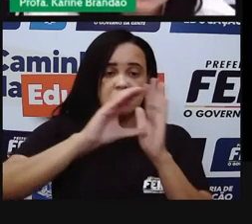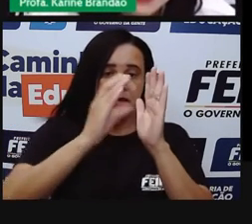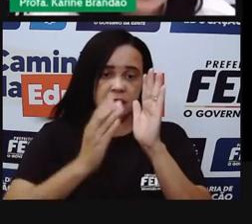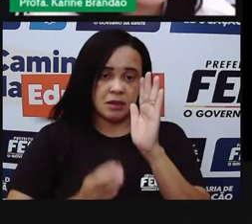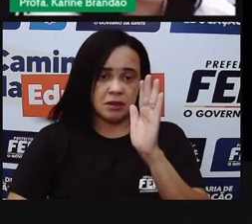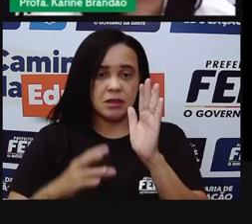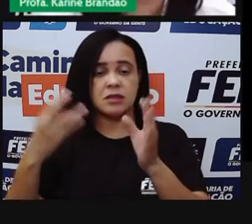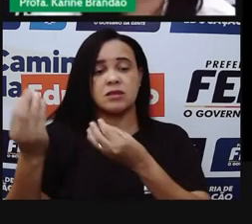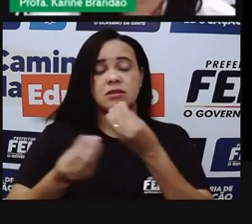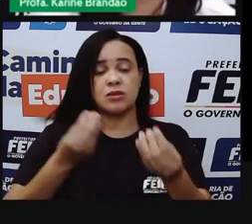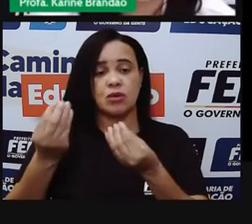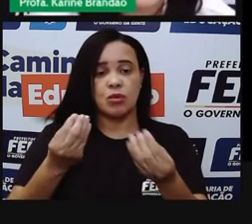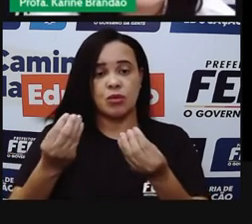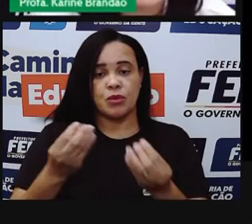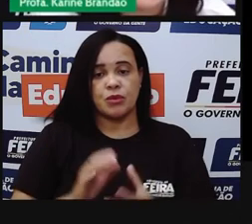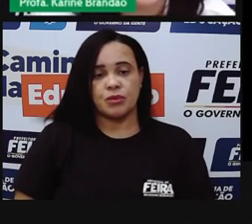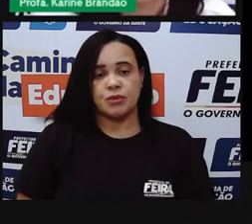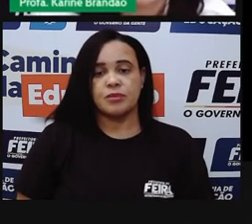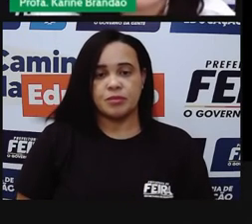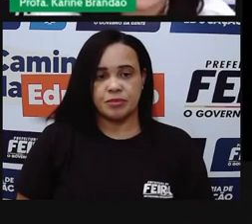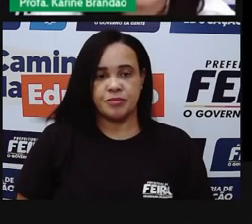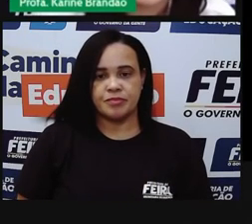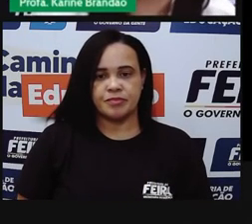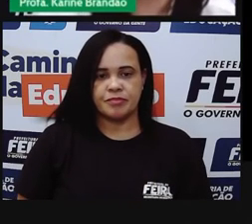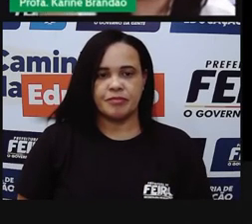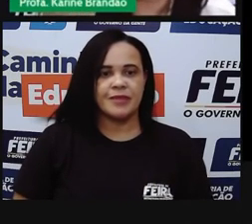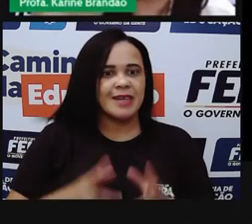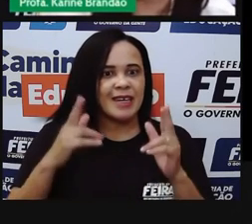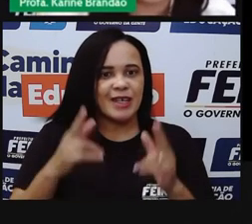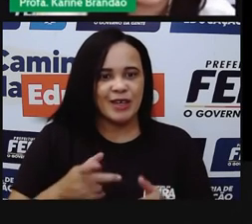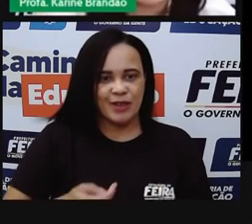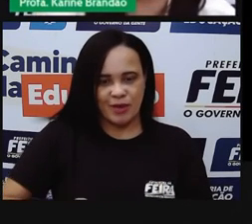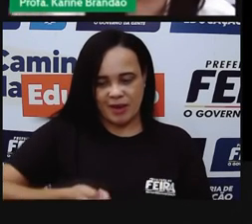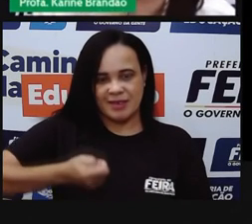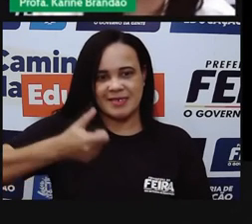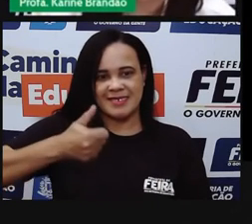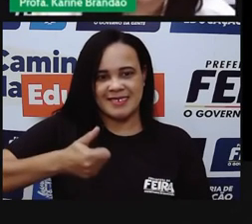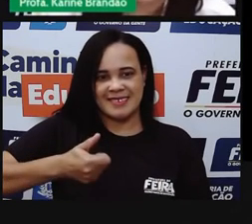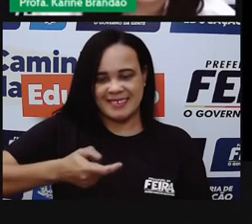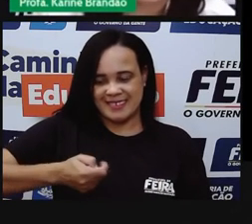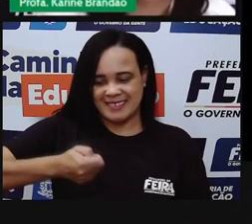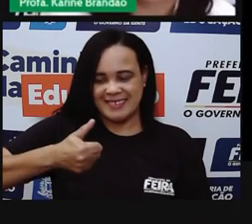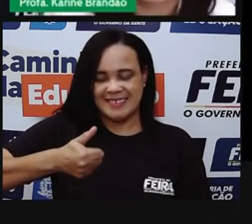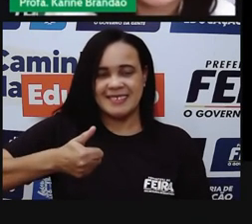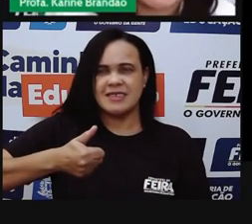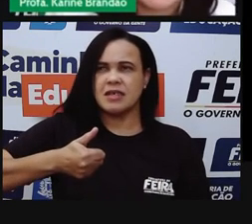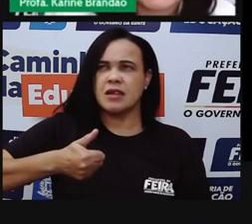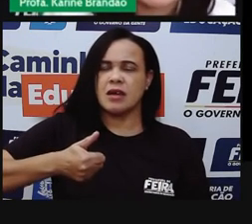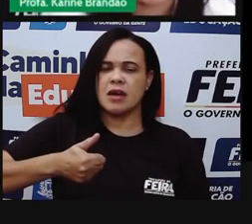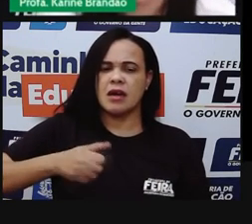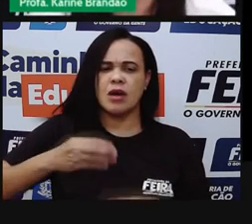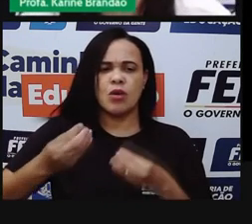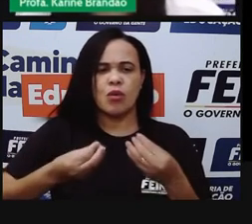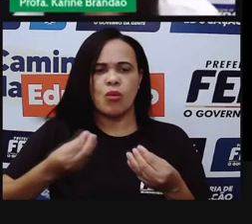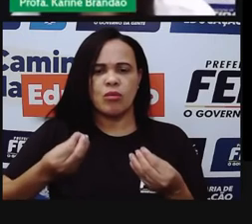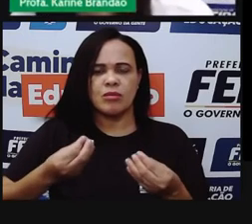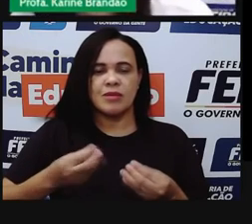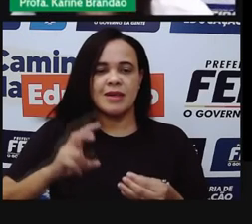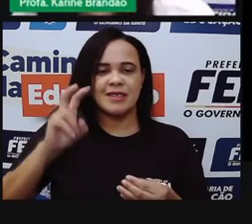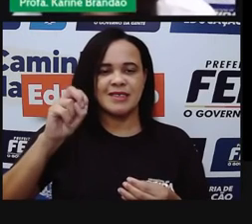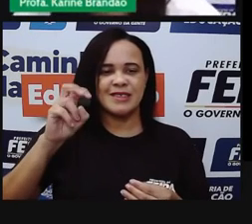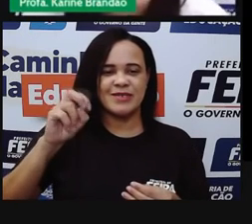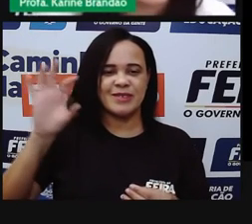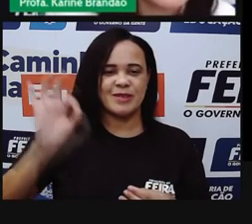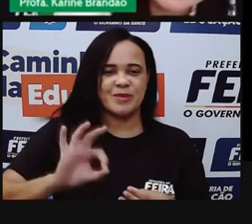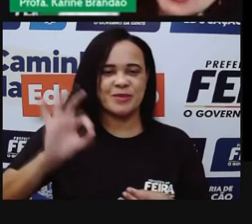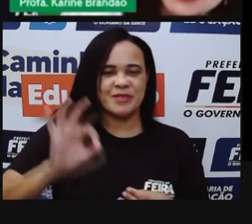probabilidade. É como se a gente jogasse cara ou coroa. Jogo para cima a moeda... Pode dar o quê? 50% de